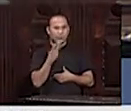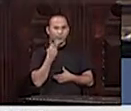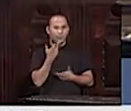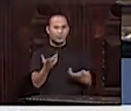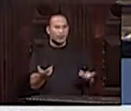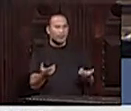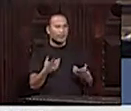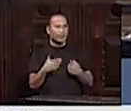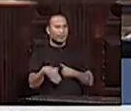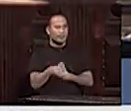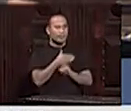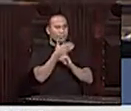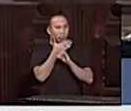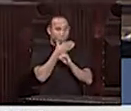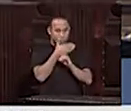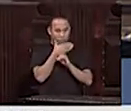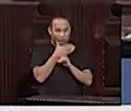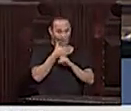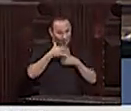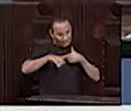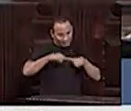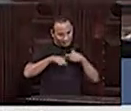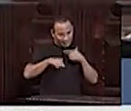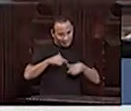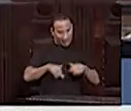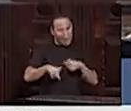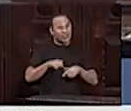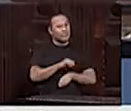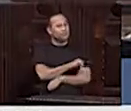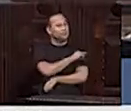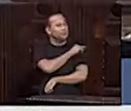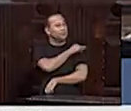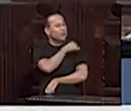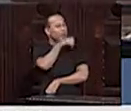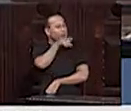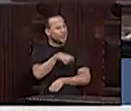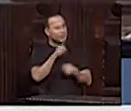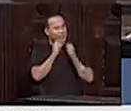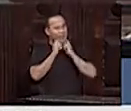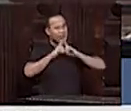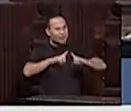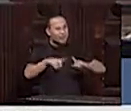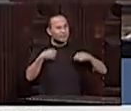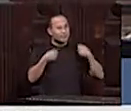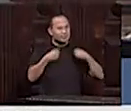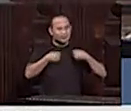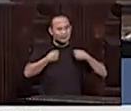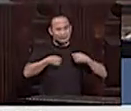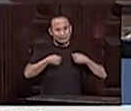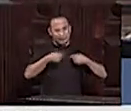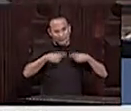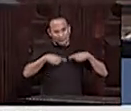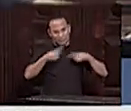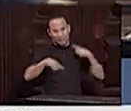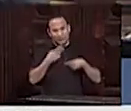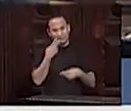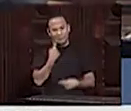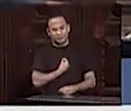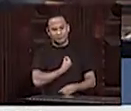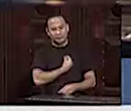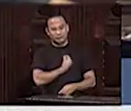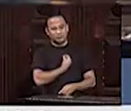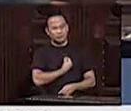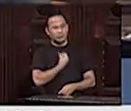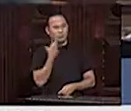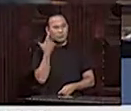seguinte, que proteger os empregos do Rio de Janeiro é essa casa dedicar debate e se dizer presente em